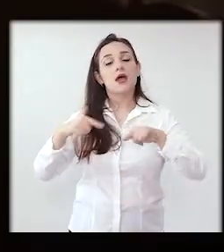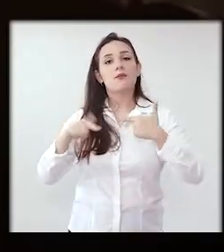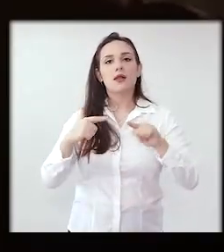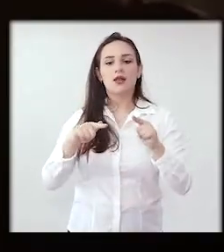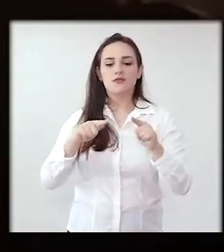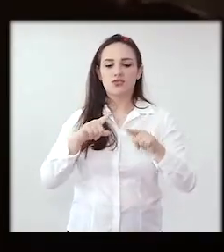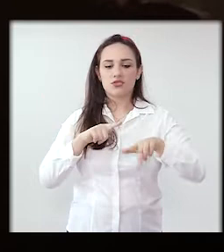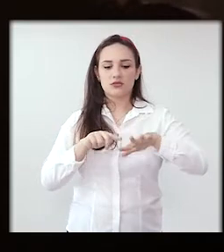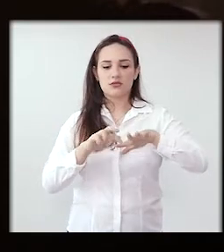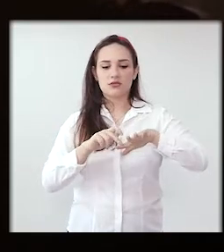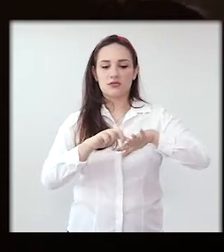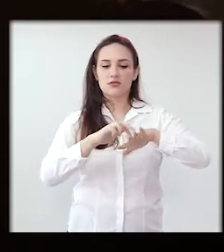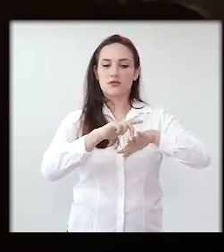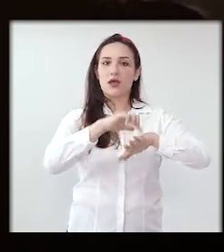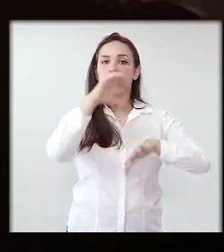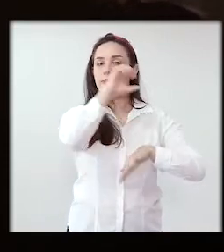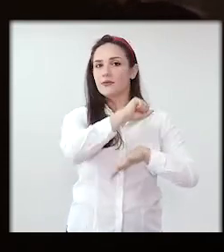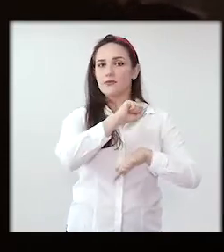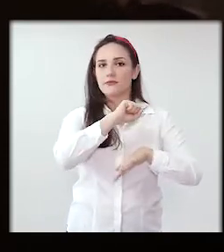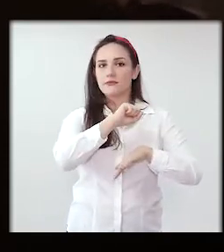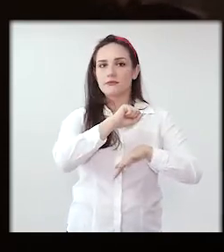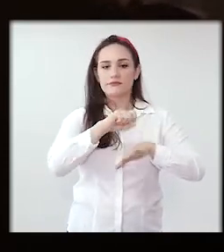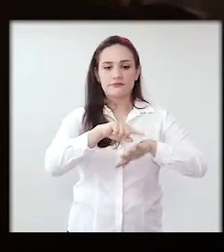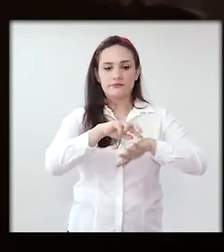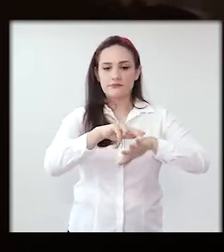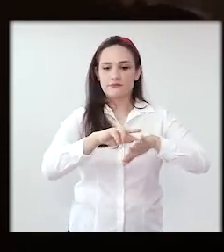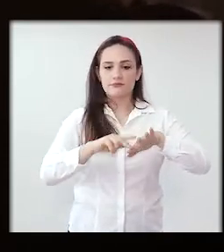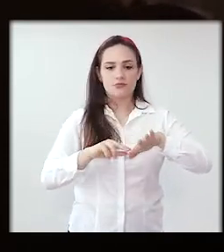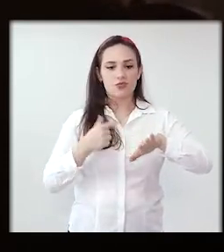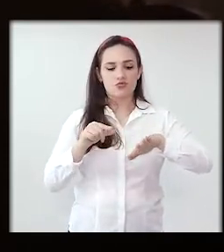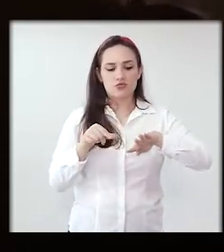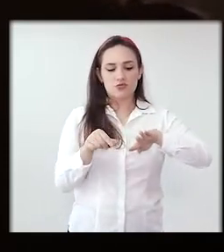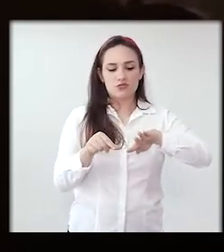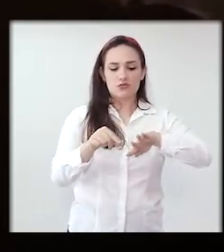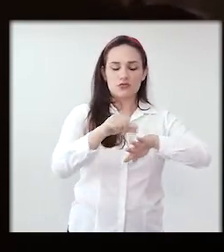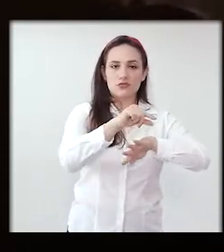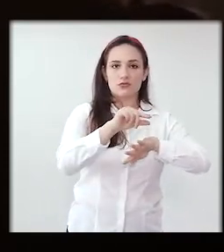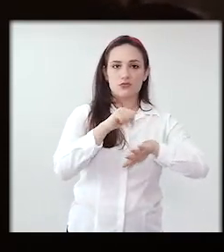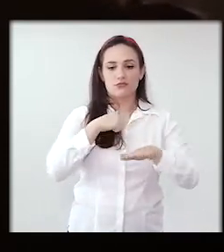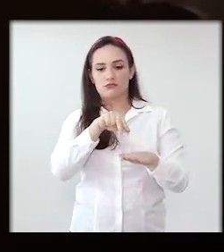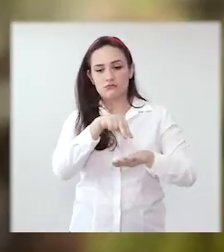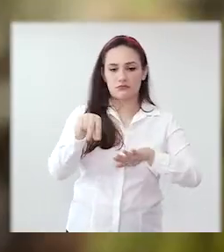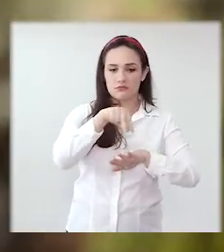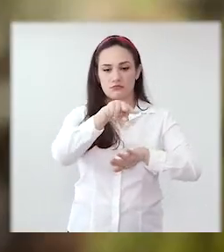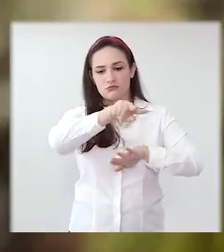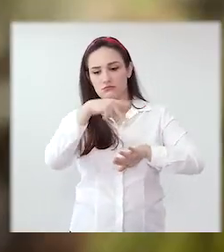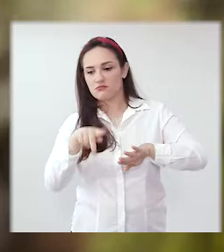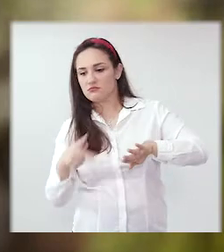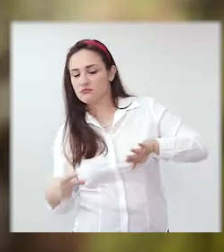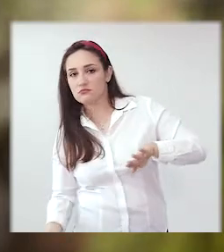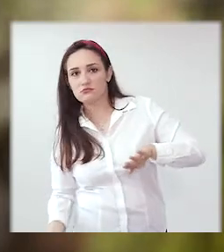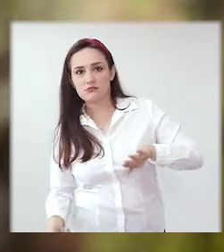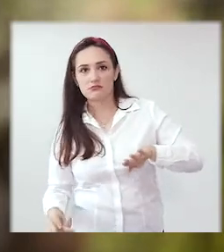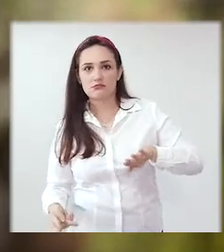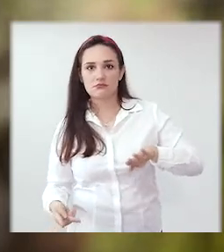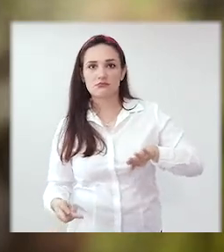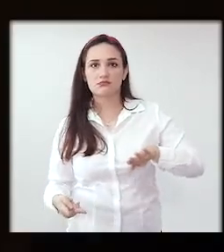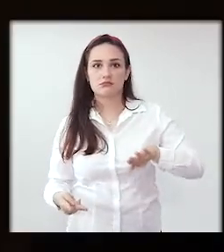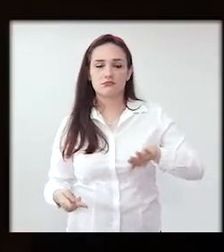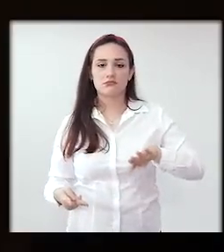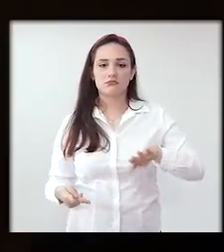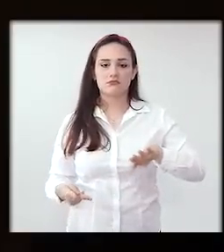uma escada rápido e a escada não tinha corrimão. Eu desequilibrei e caí na